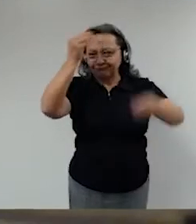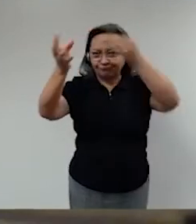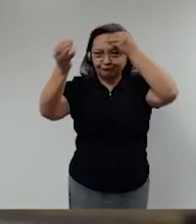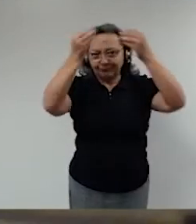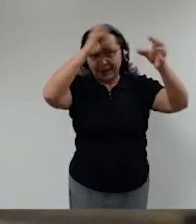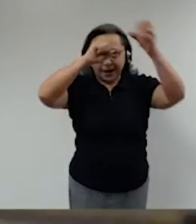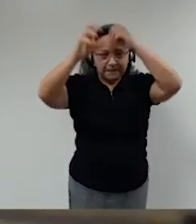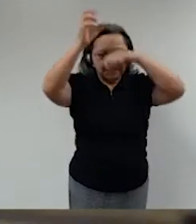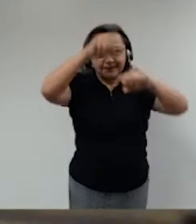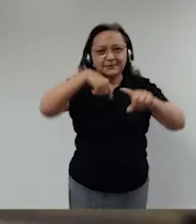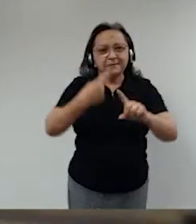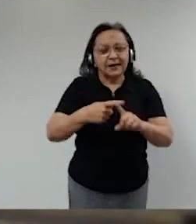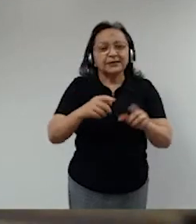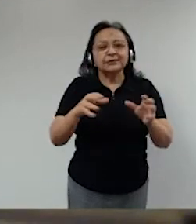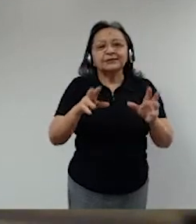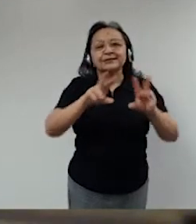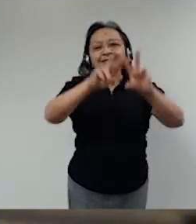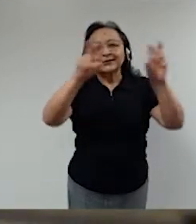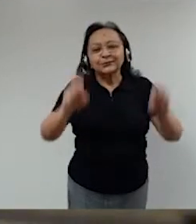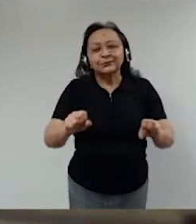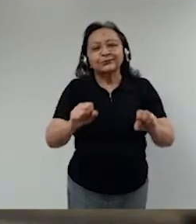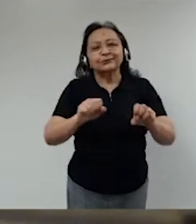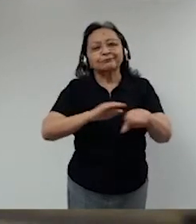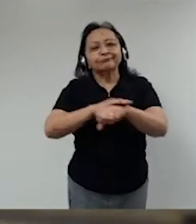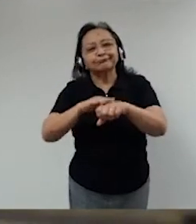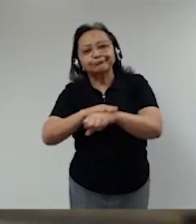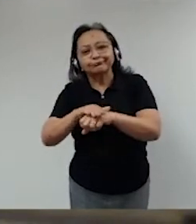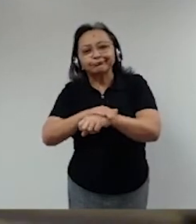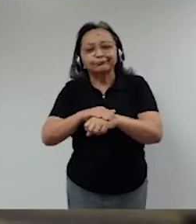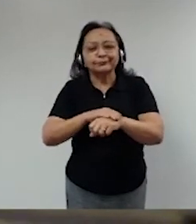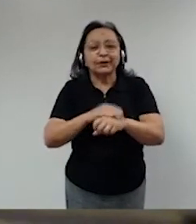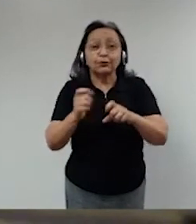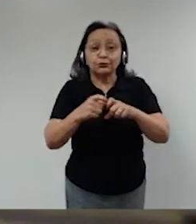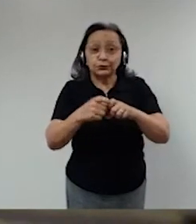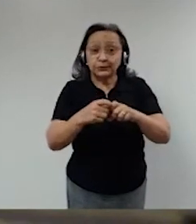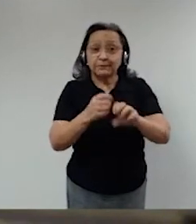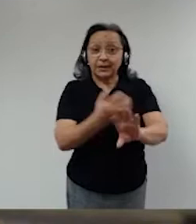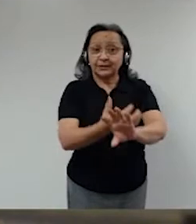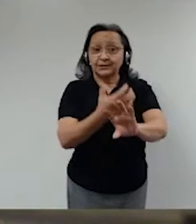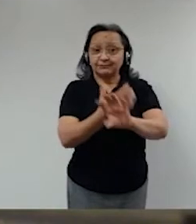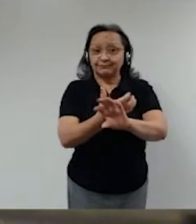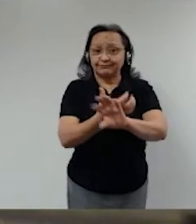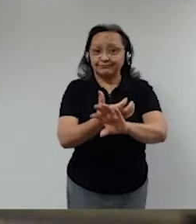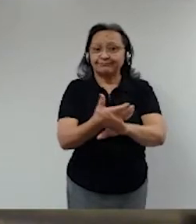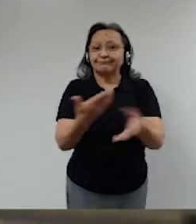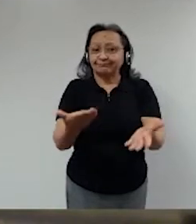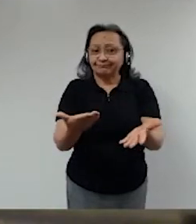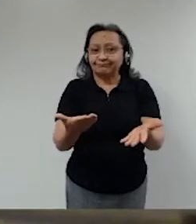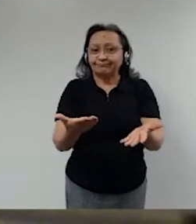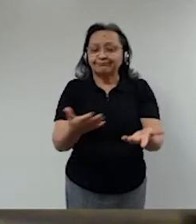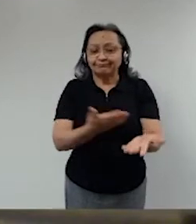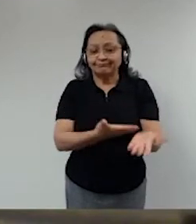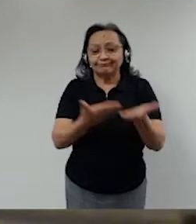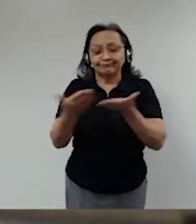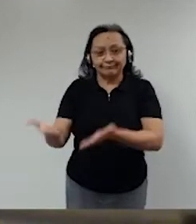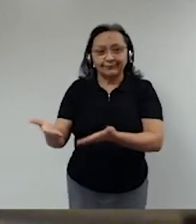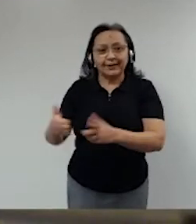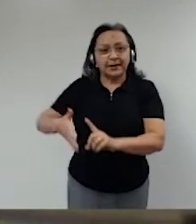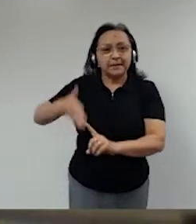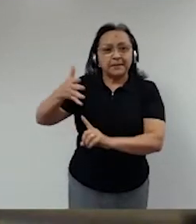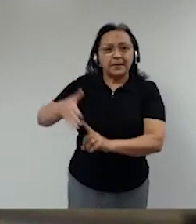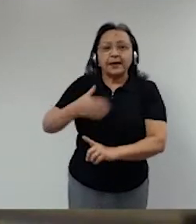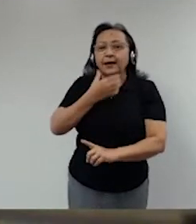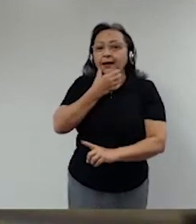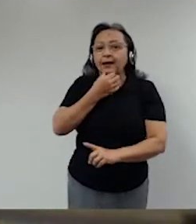e os recursos escassos na pandemia. Eu iniciaria passando a palavra ao doutor Diógenes